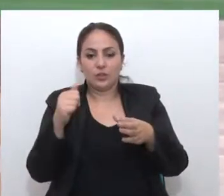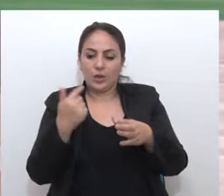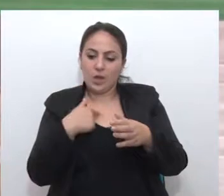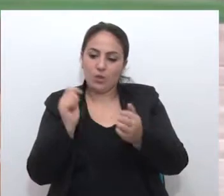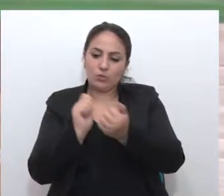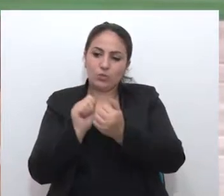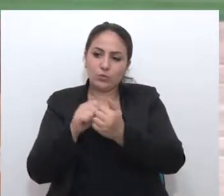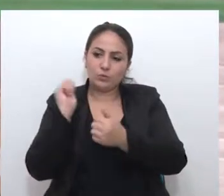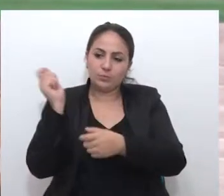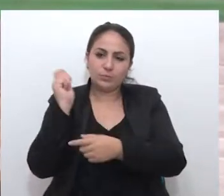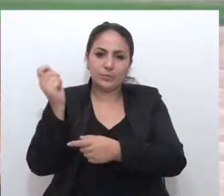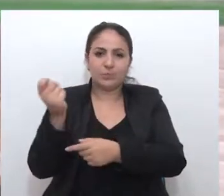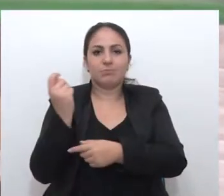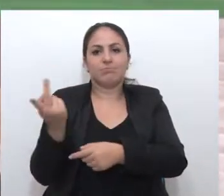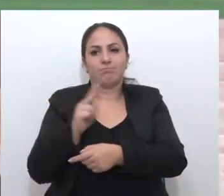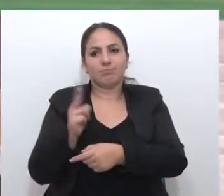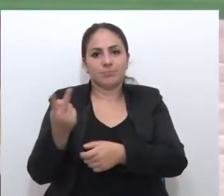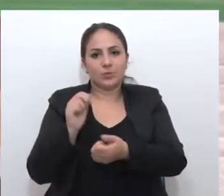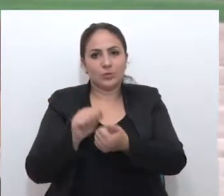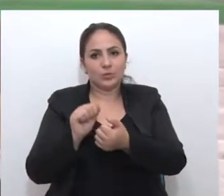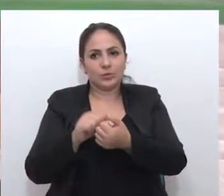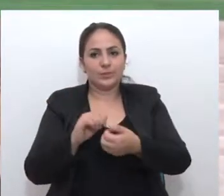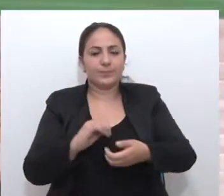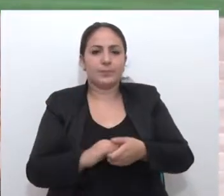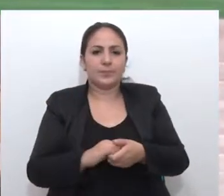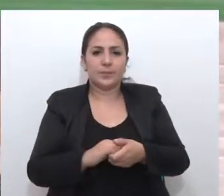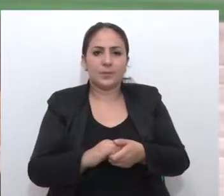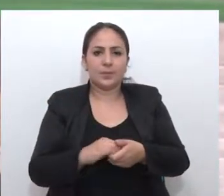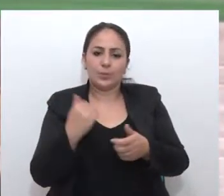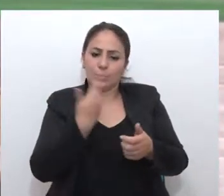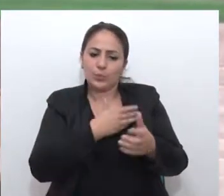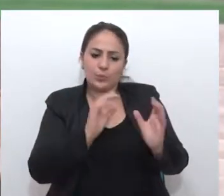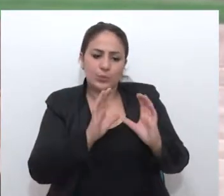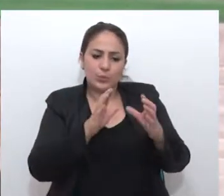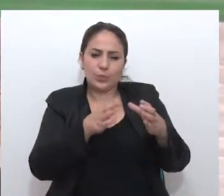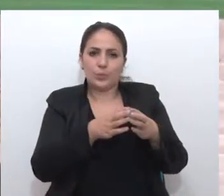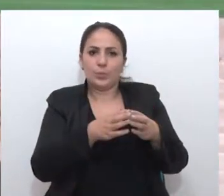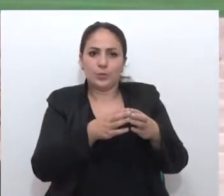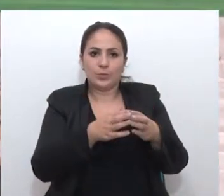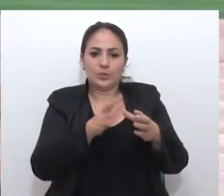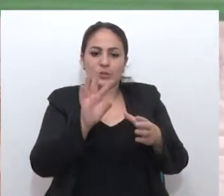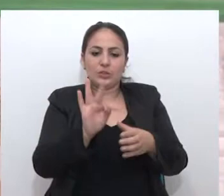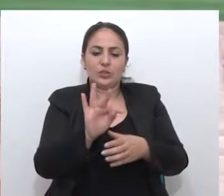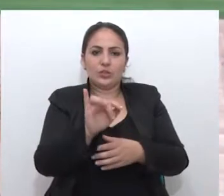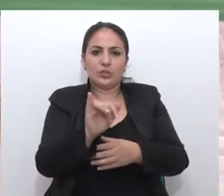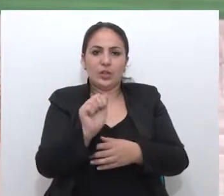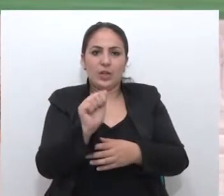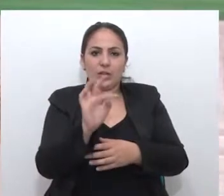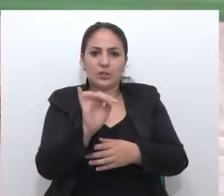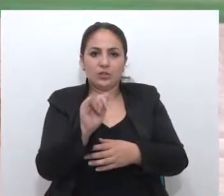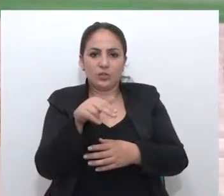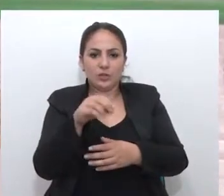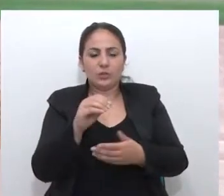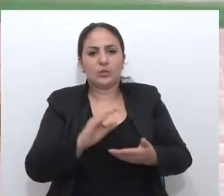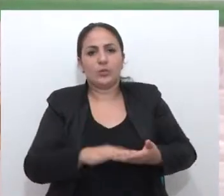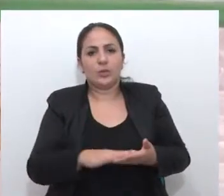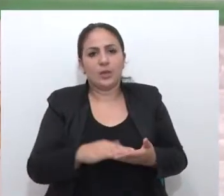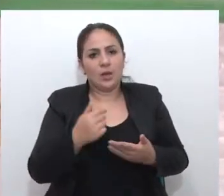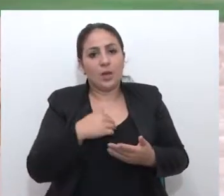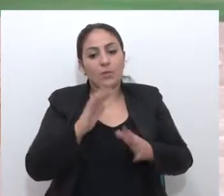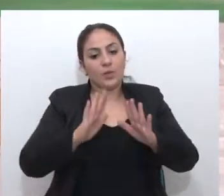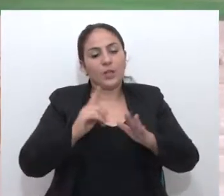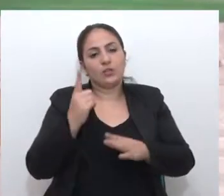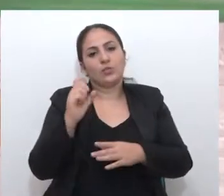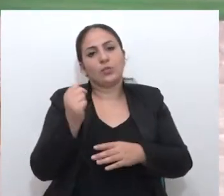lacei junto com ele e ele junto comigo. Nós pertencemos a esse quadro dos Teatinos. E eu fiquei nesse quadro